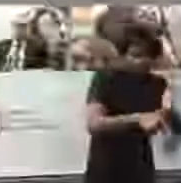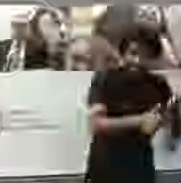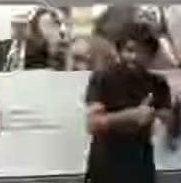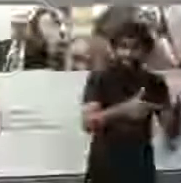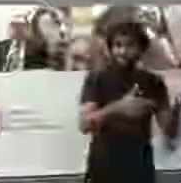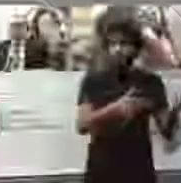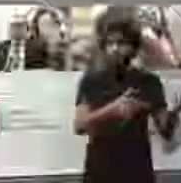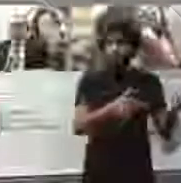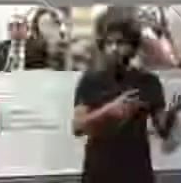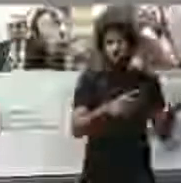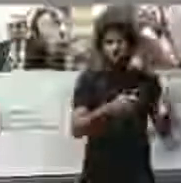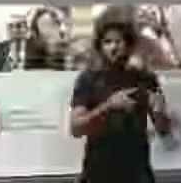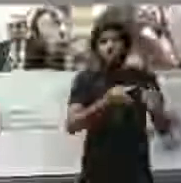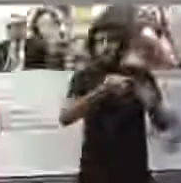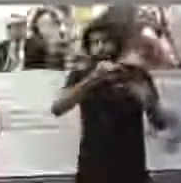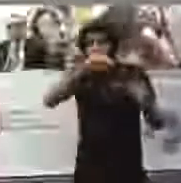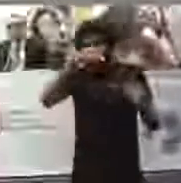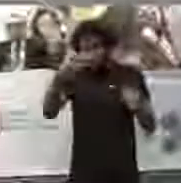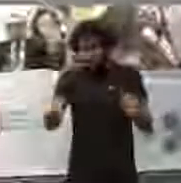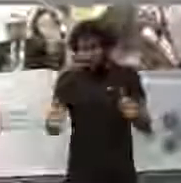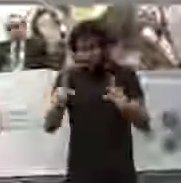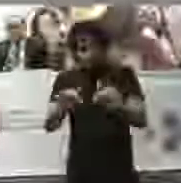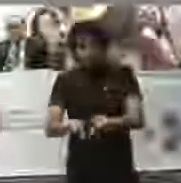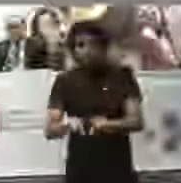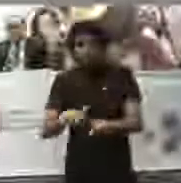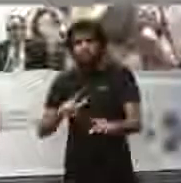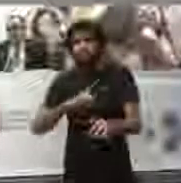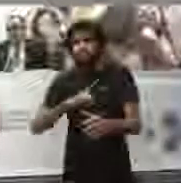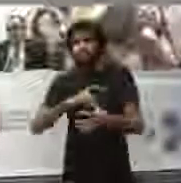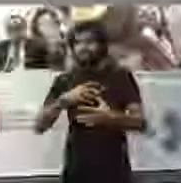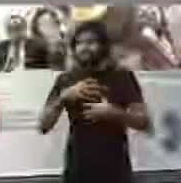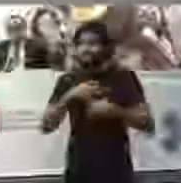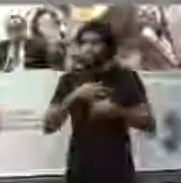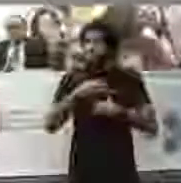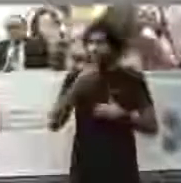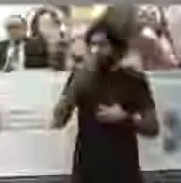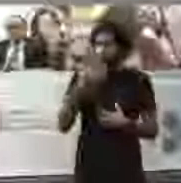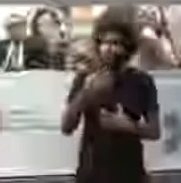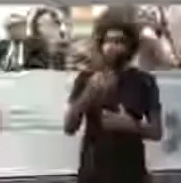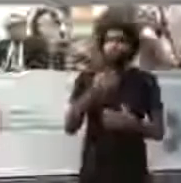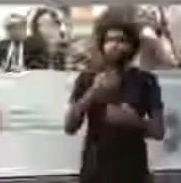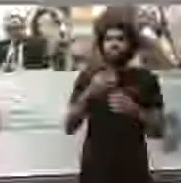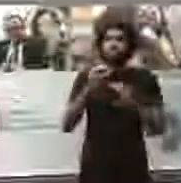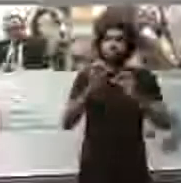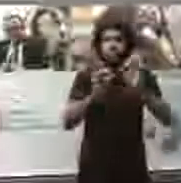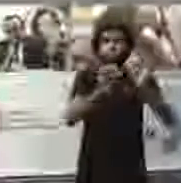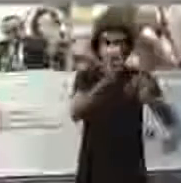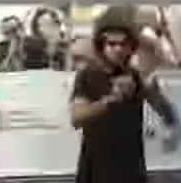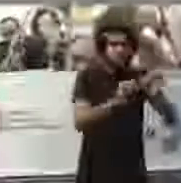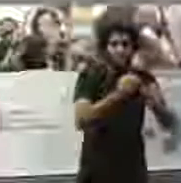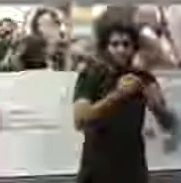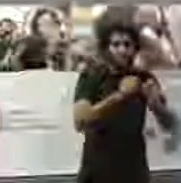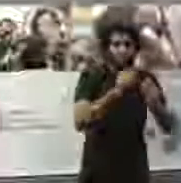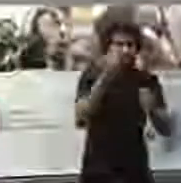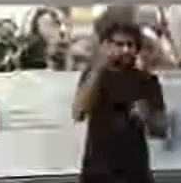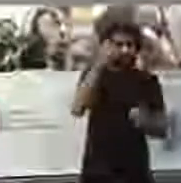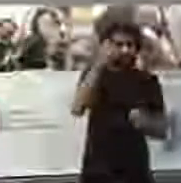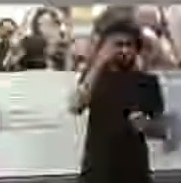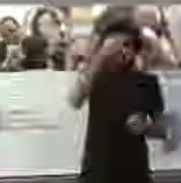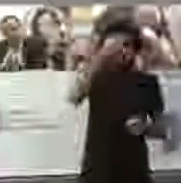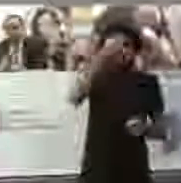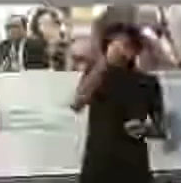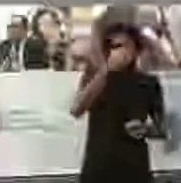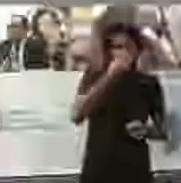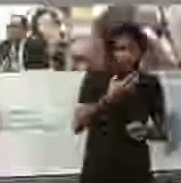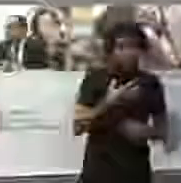a felicidade nessa nessa gestão de ter um tribunal de justiça absolutamente consciente cuja corte especial